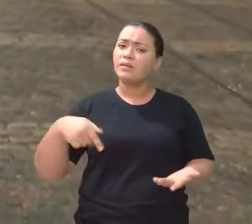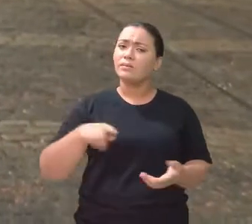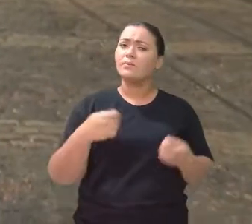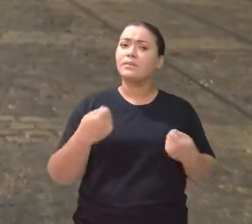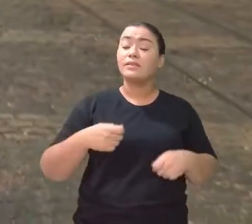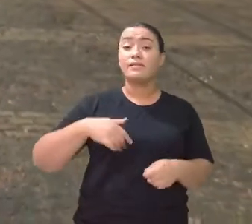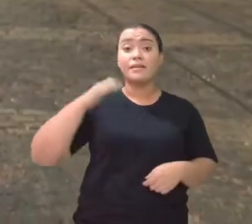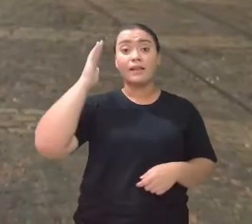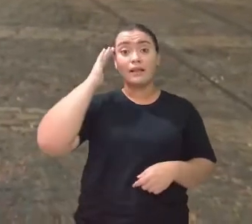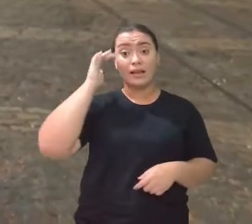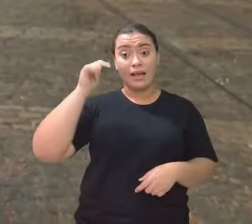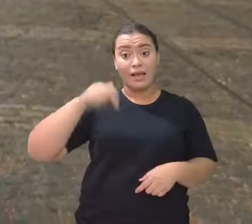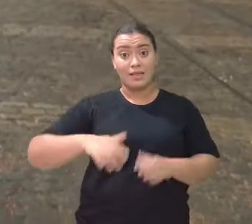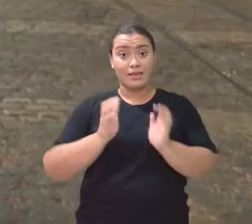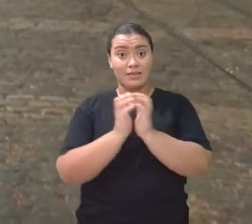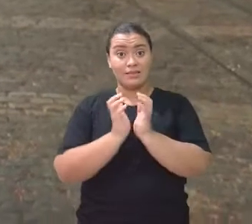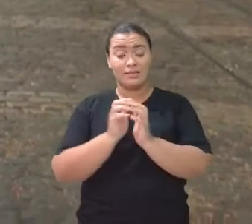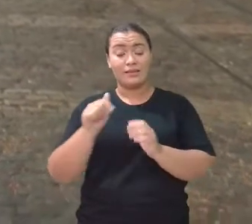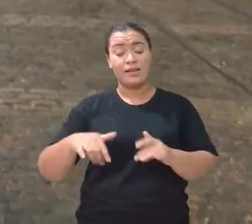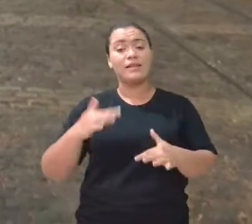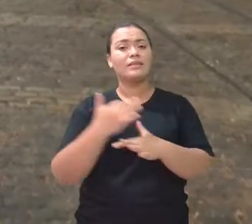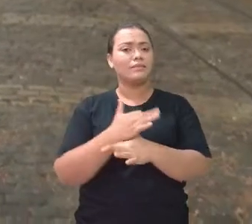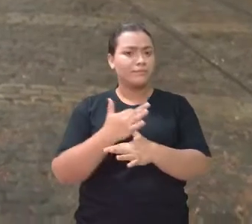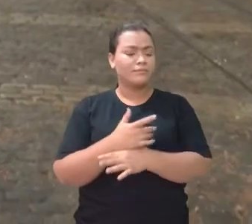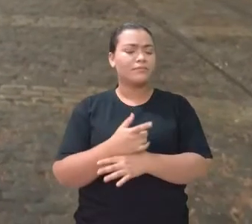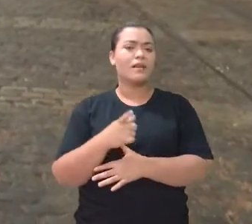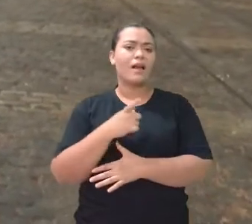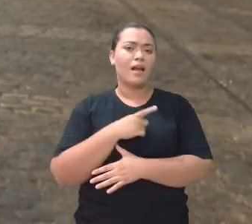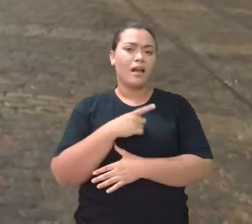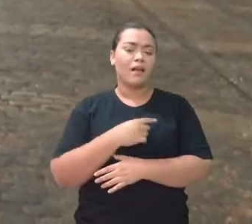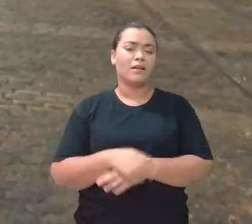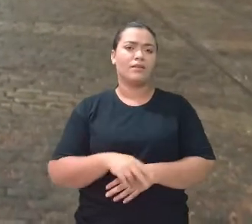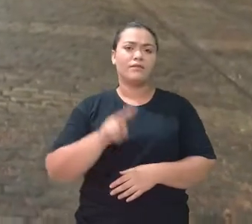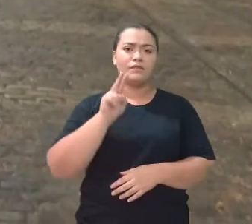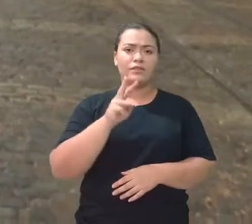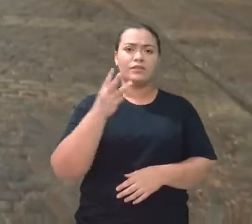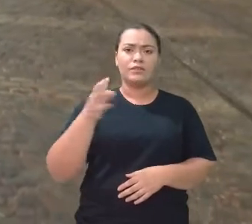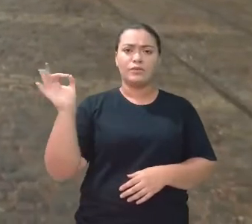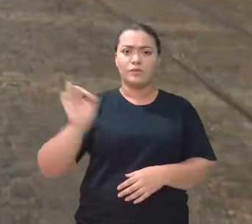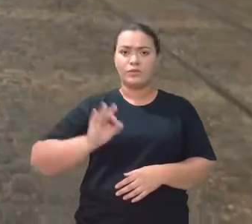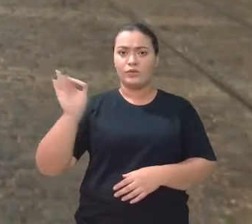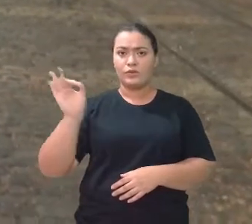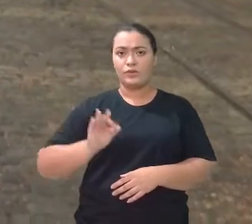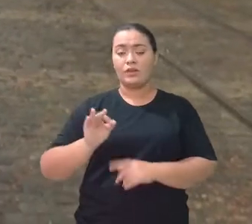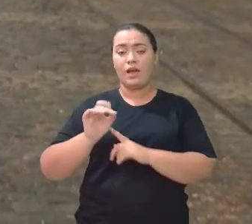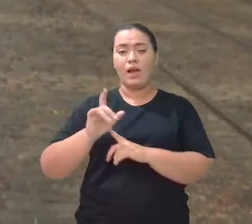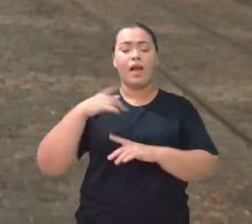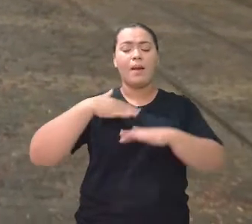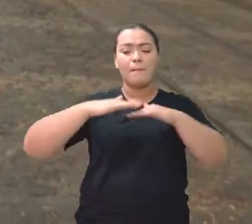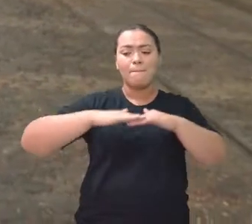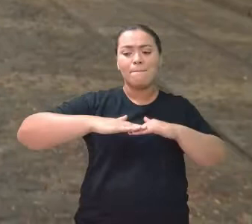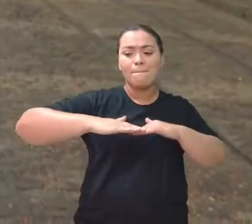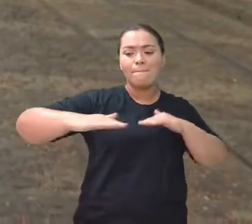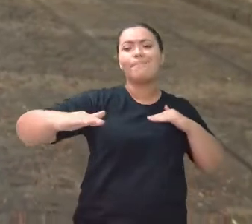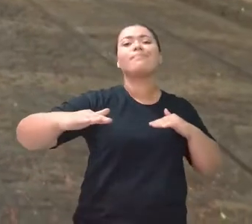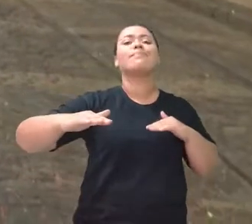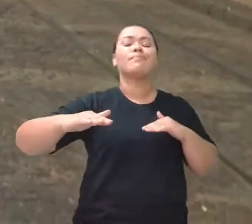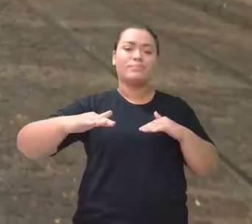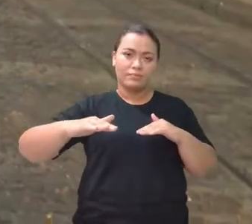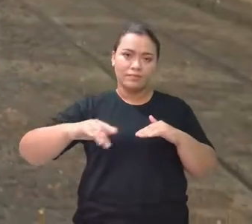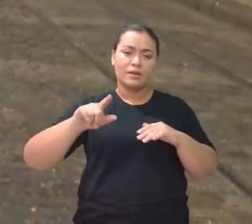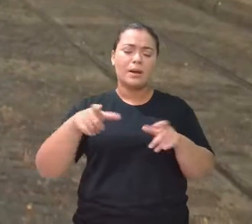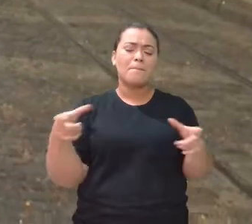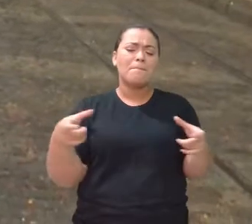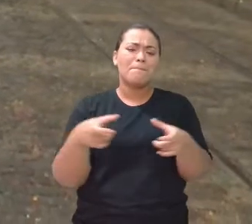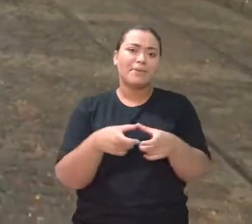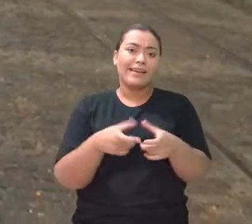é que Recife é uma cidade em que 23% da sua área são planícies, ou seja, é uma área bastante